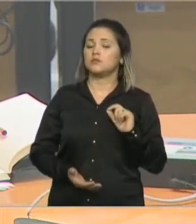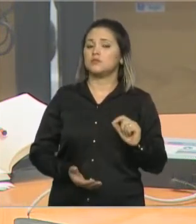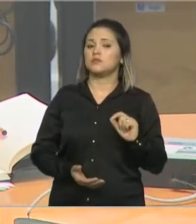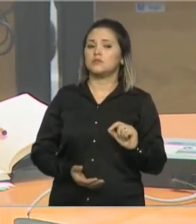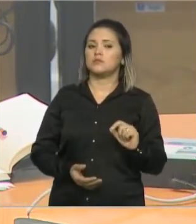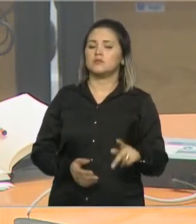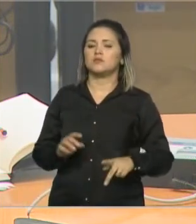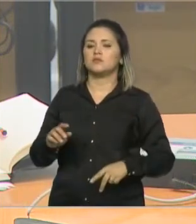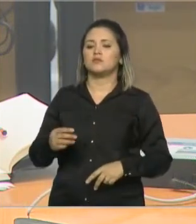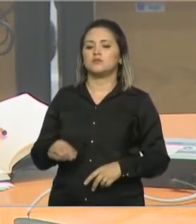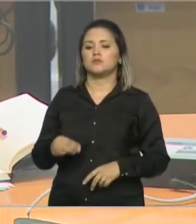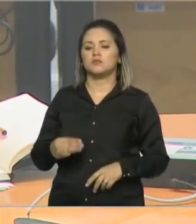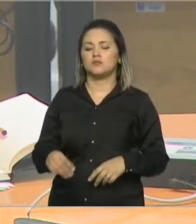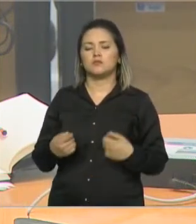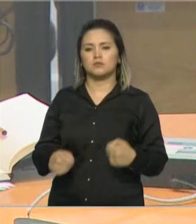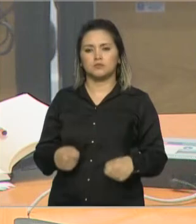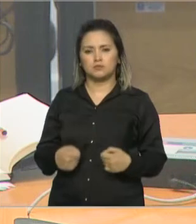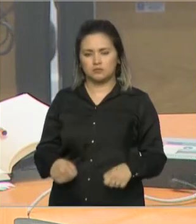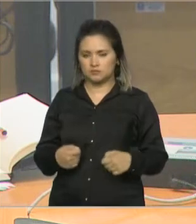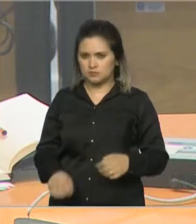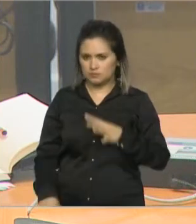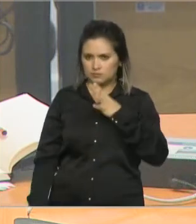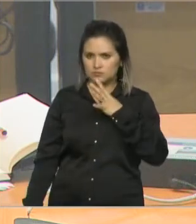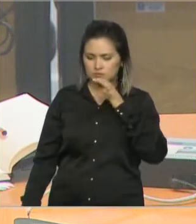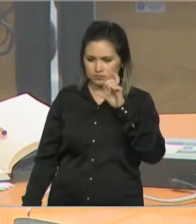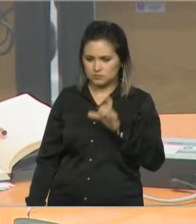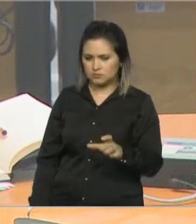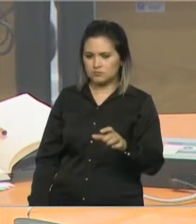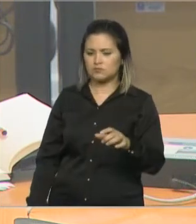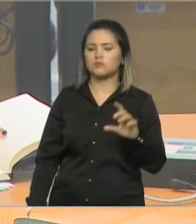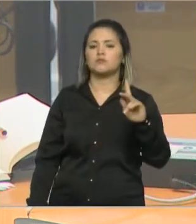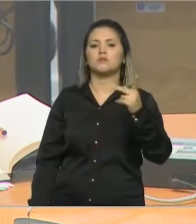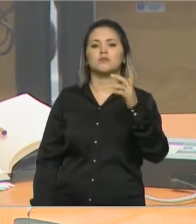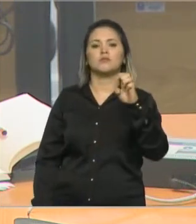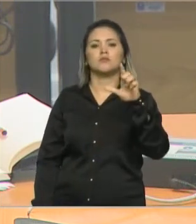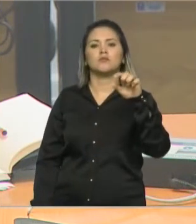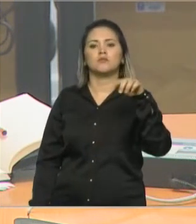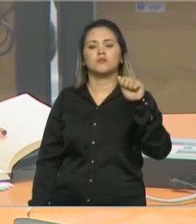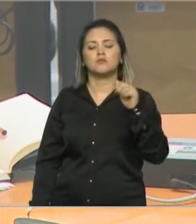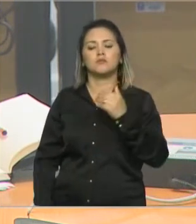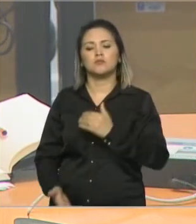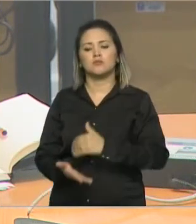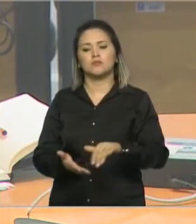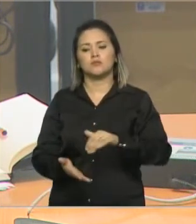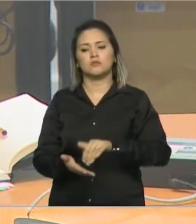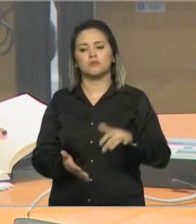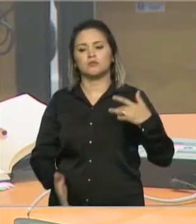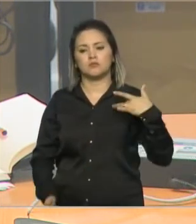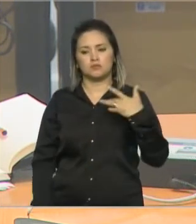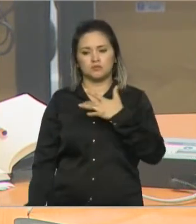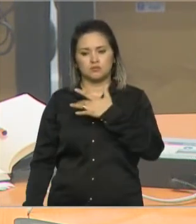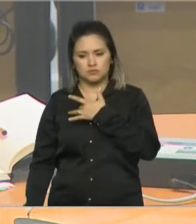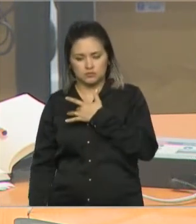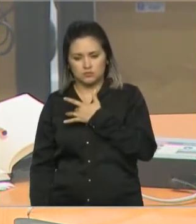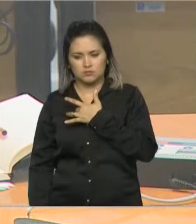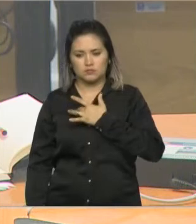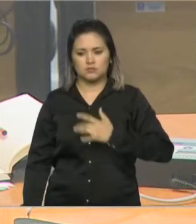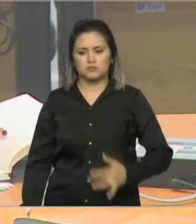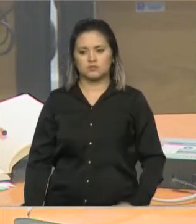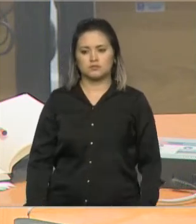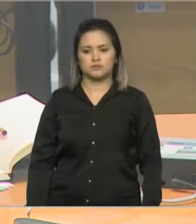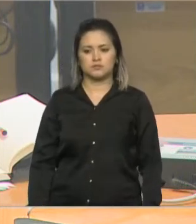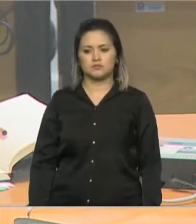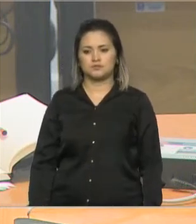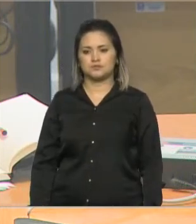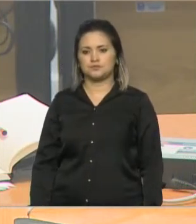de reconhecer, que é o período que a doutora Helena foi secretária de saúde. Eu acho que, sem modéstia alguma, foi um período que